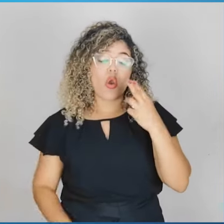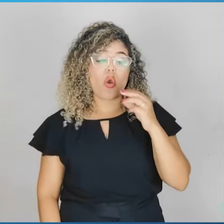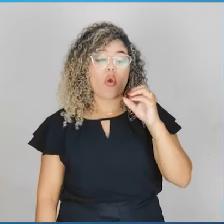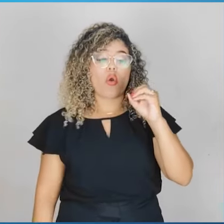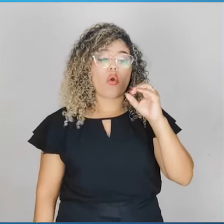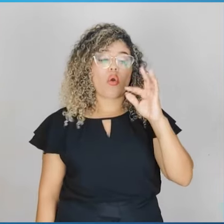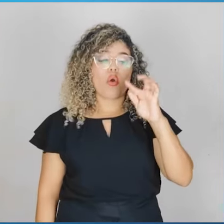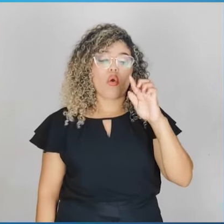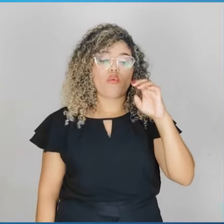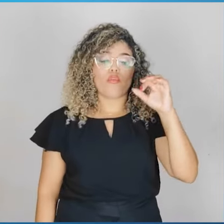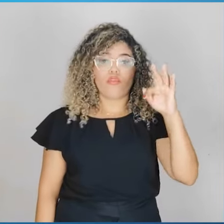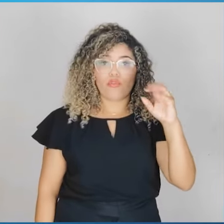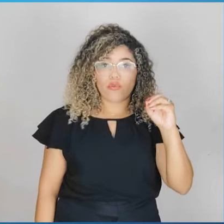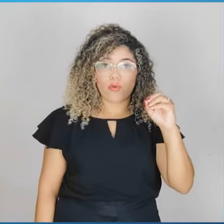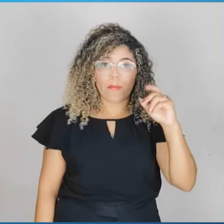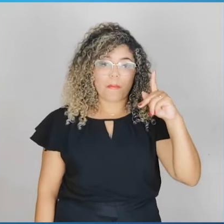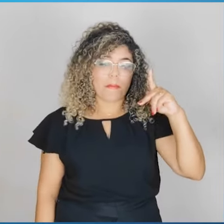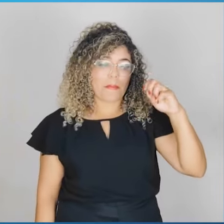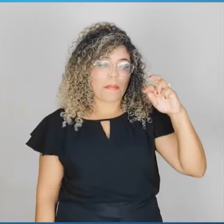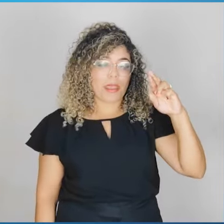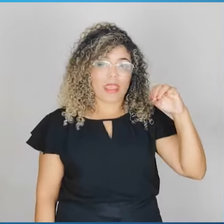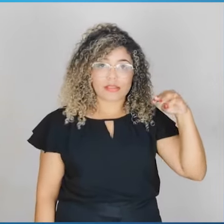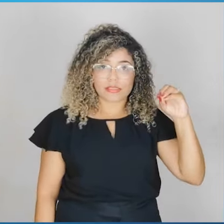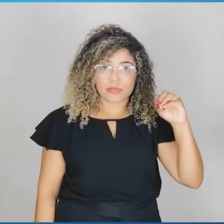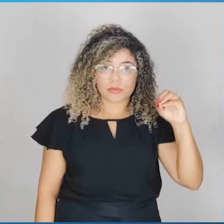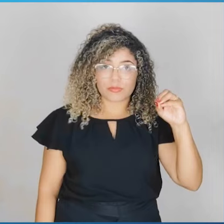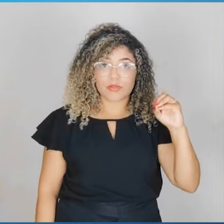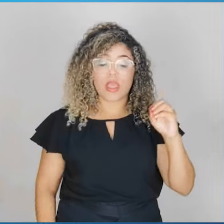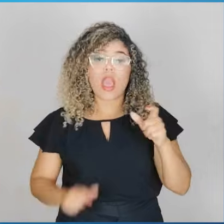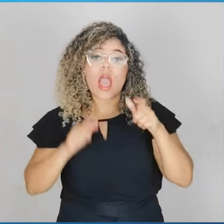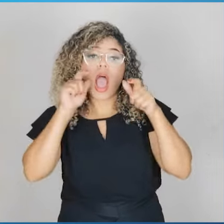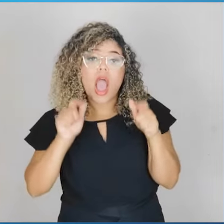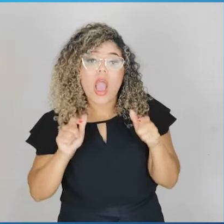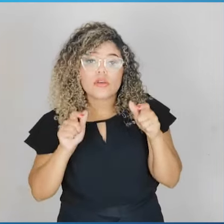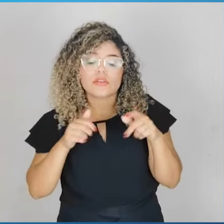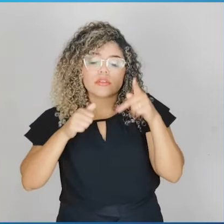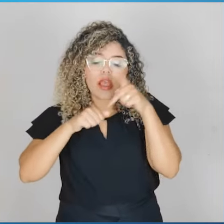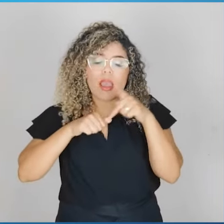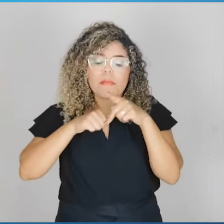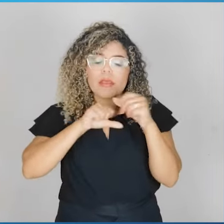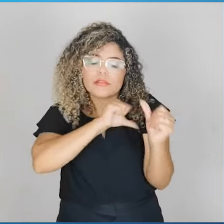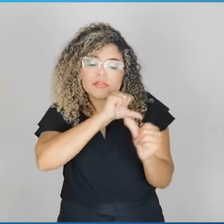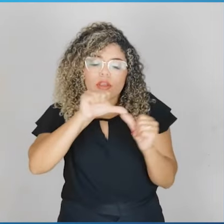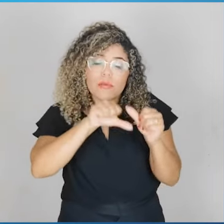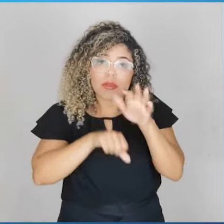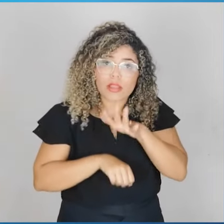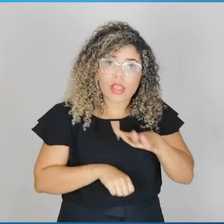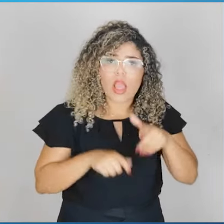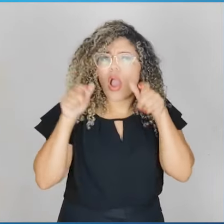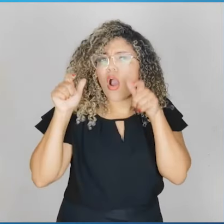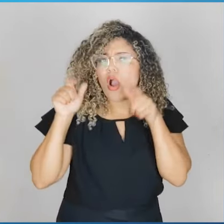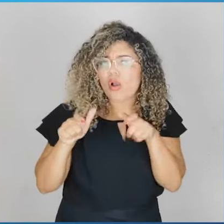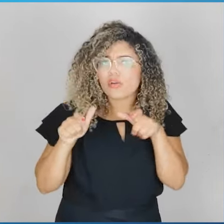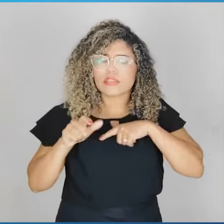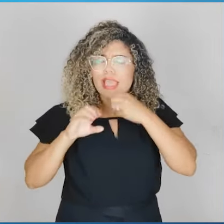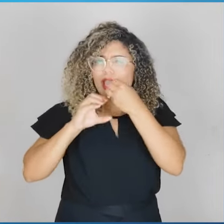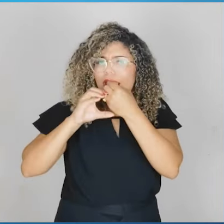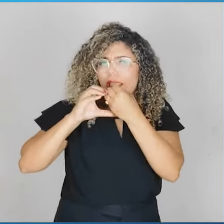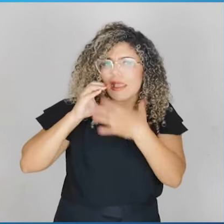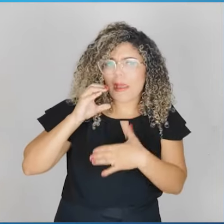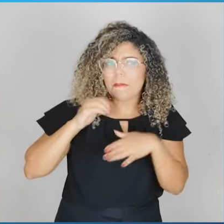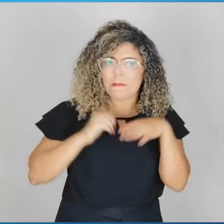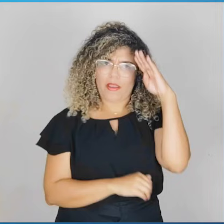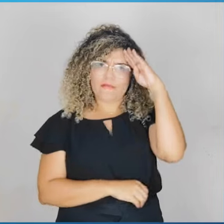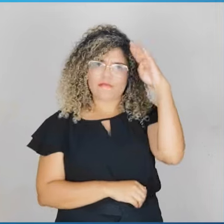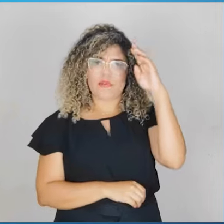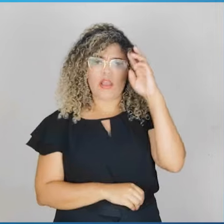Vamos relembrar. As rochas são formadas por esse processo de transformação e pressão. Onde nós temos essa característica mais acentuada?